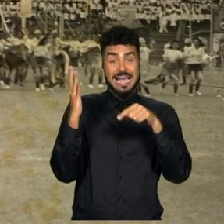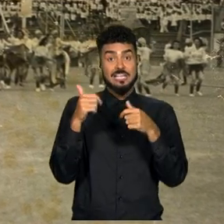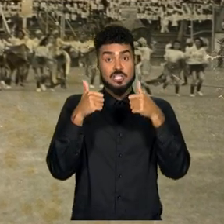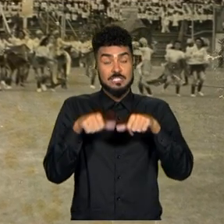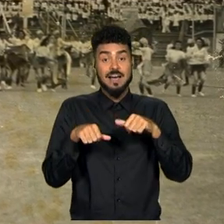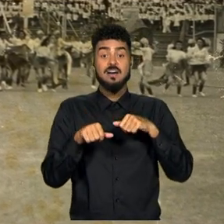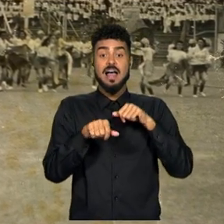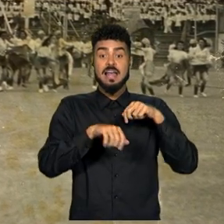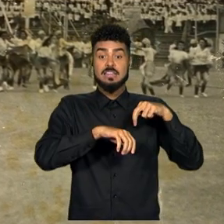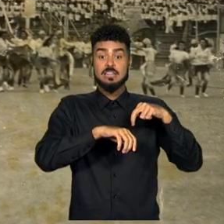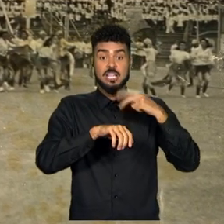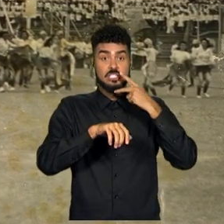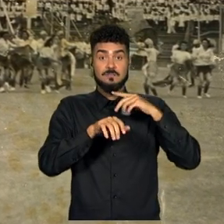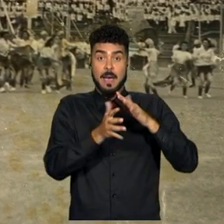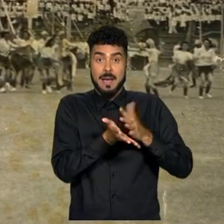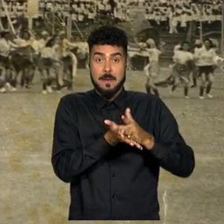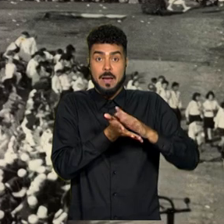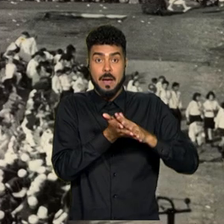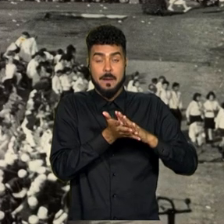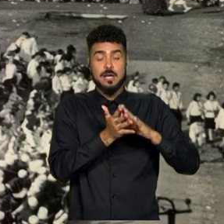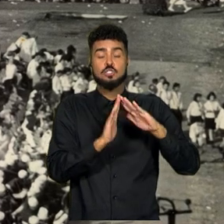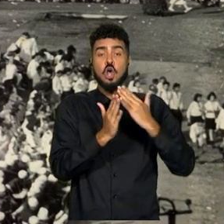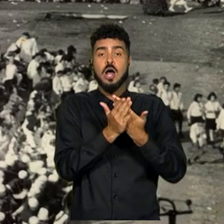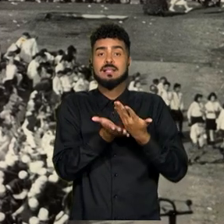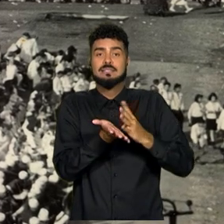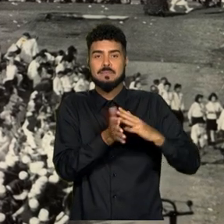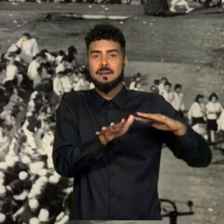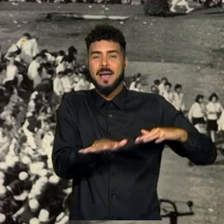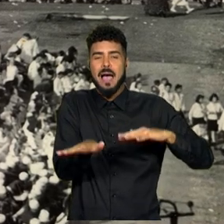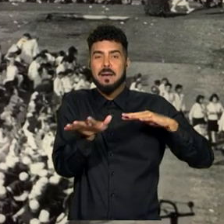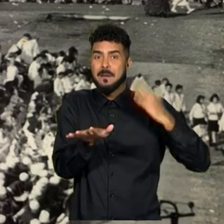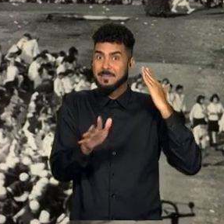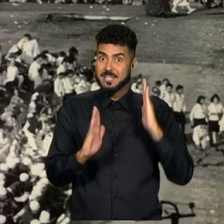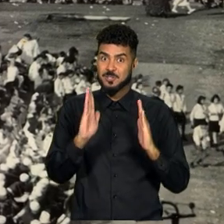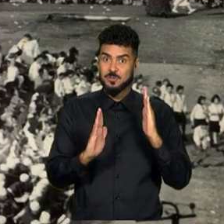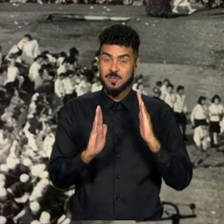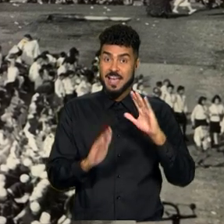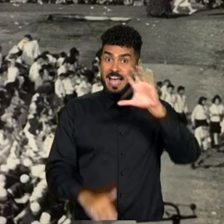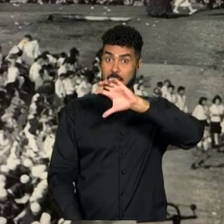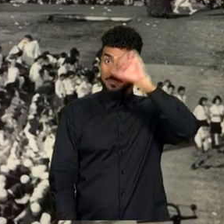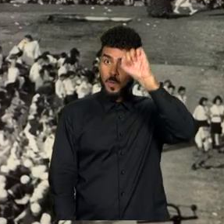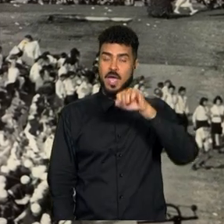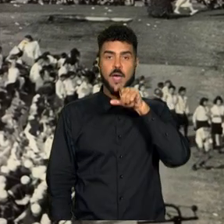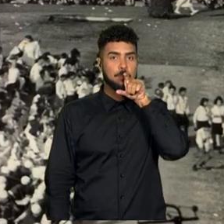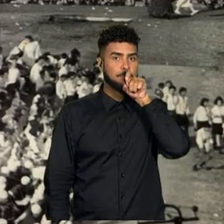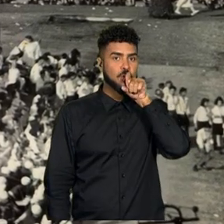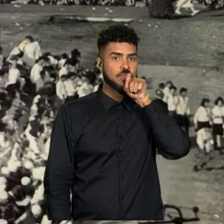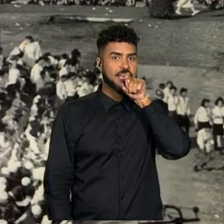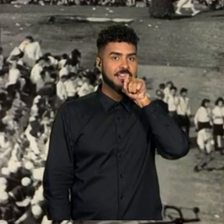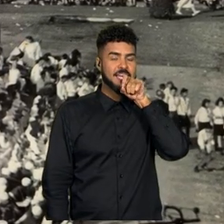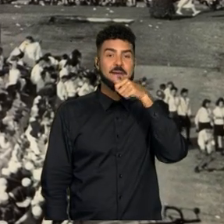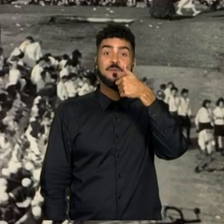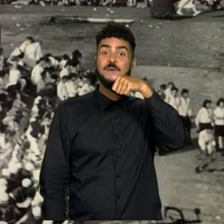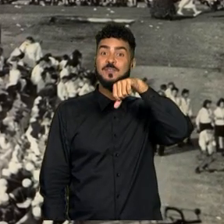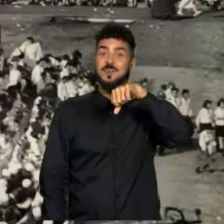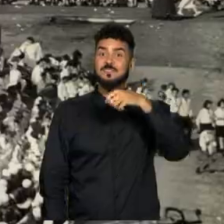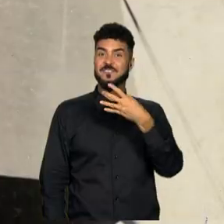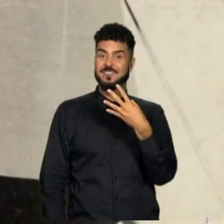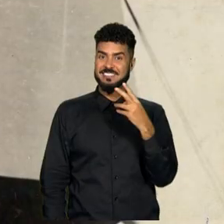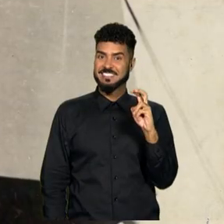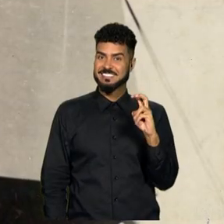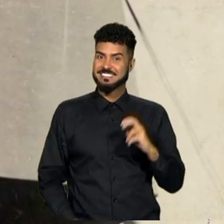sediou os desfiles das escolas de samba neste período, com vitória da Portela em